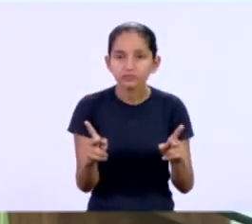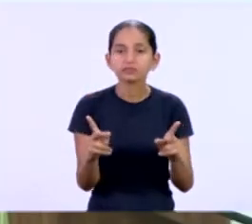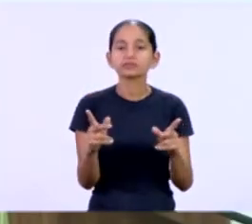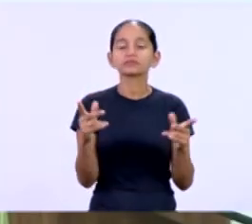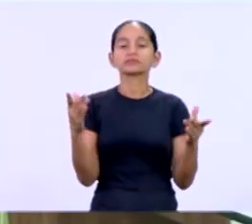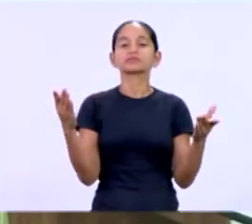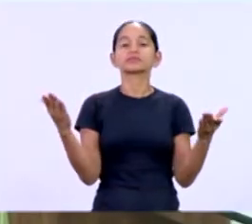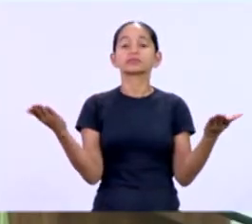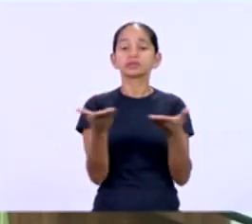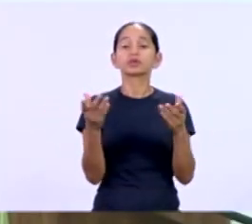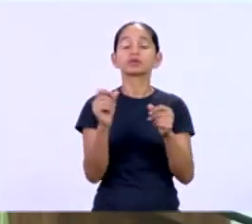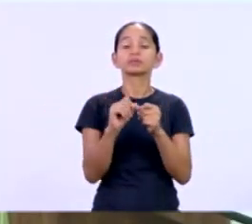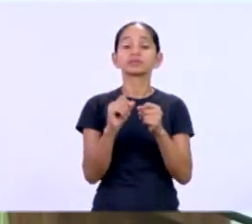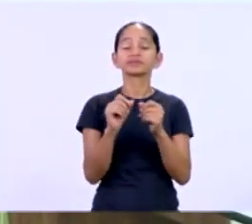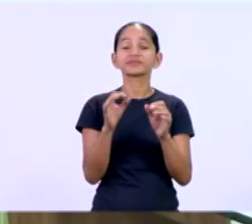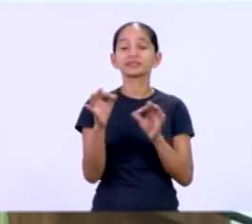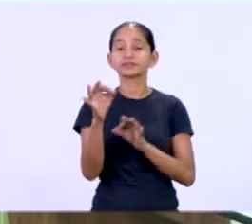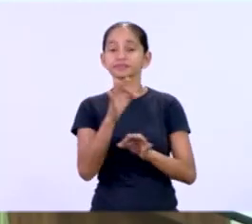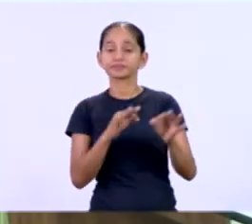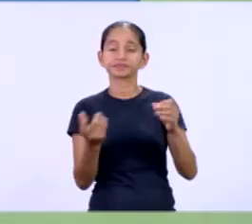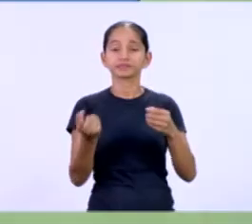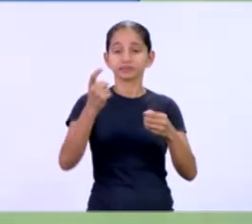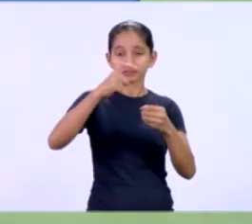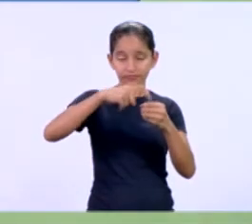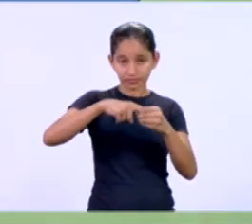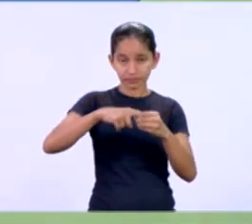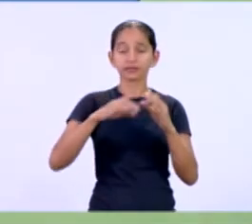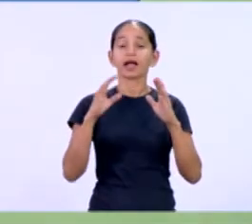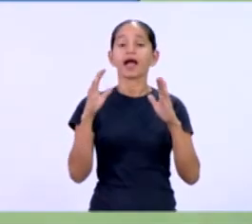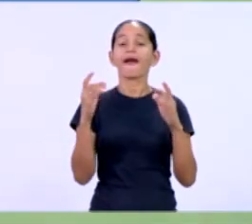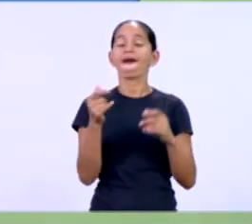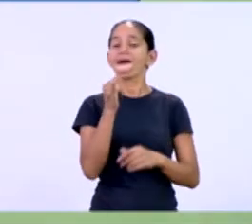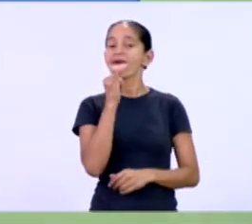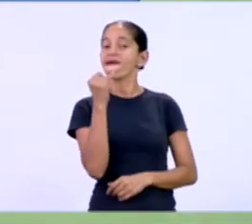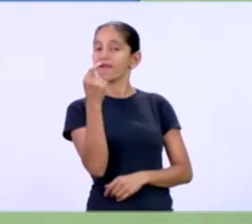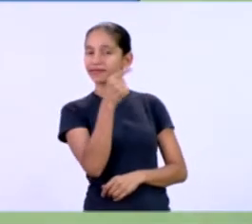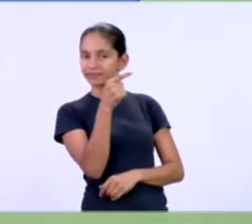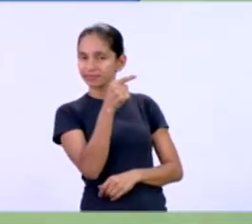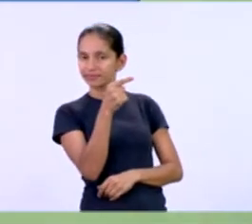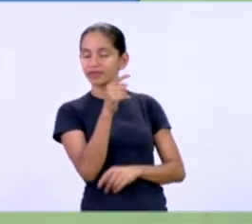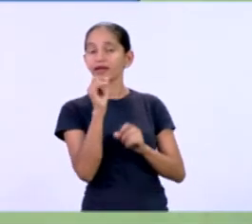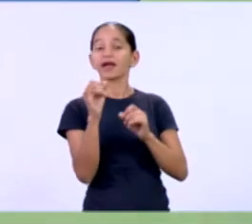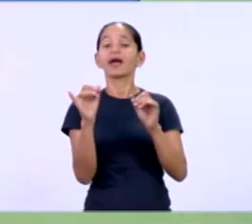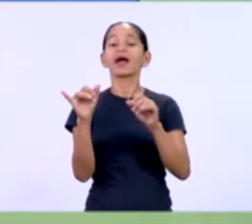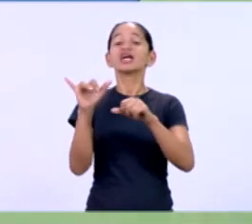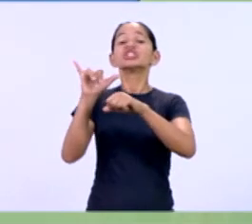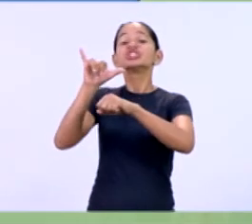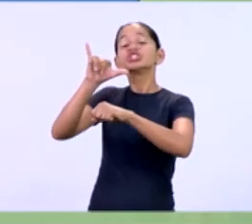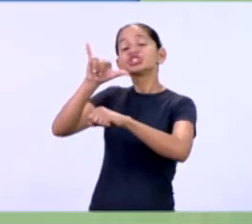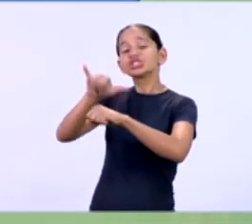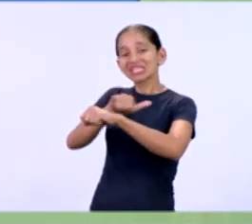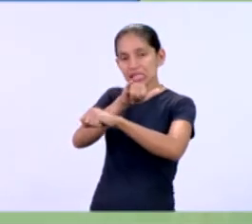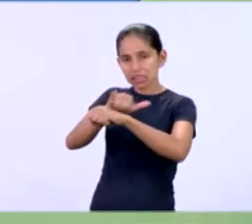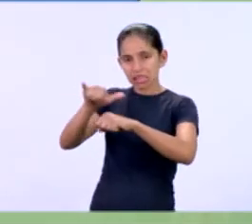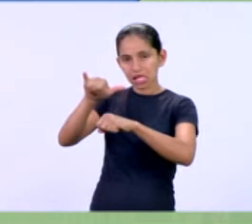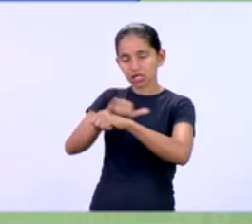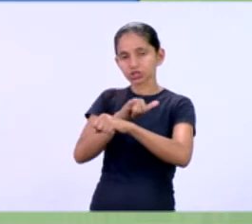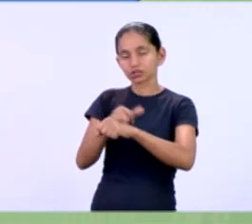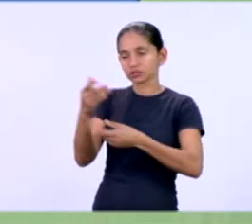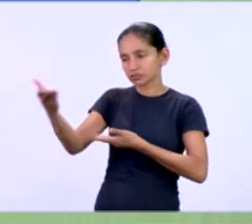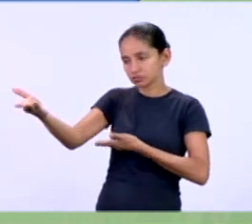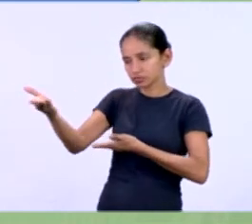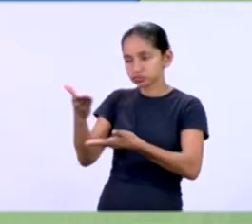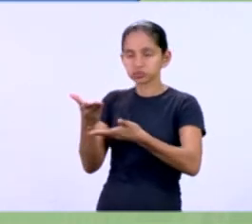Time, podemos ver aqui que a empresa e o fornecedor têm um relacionamento aqui meio